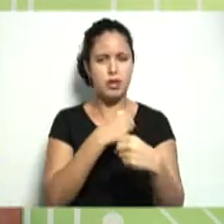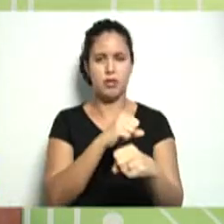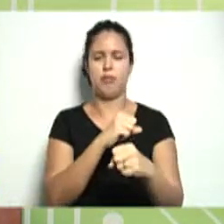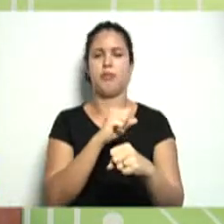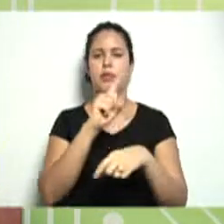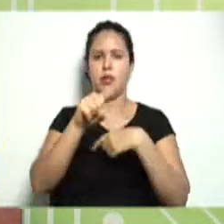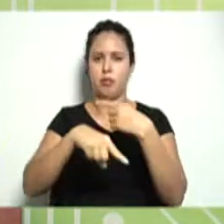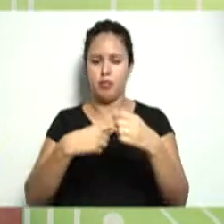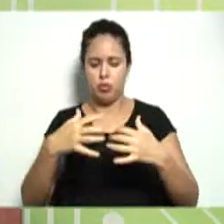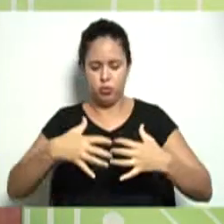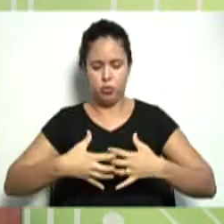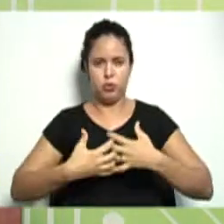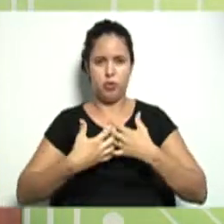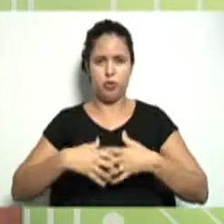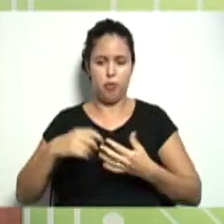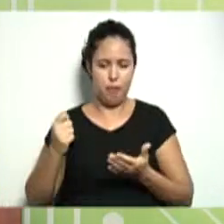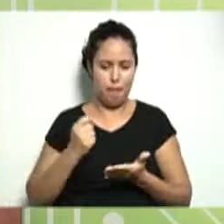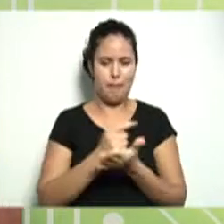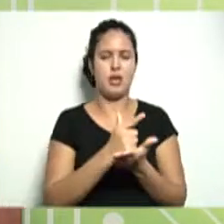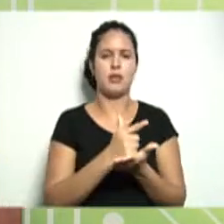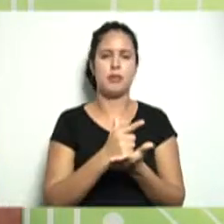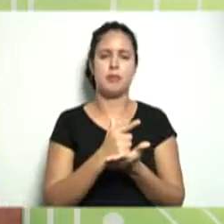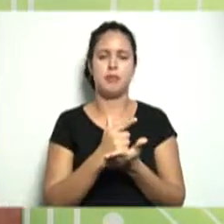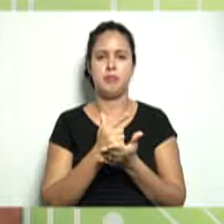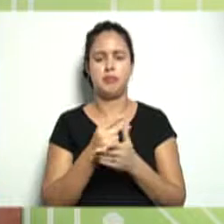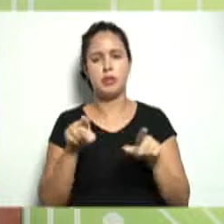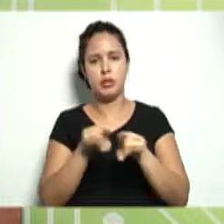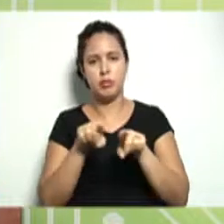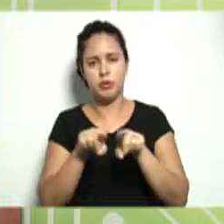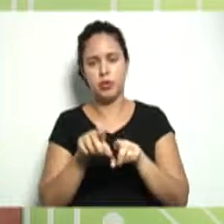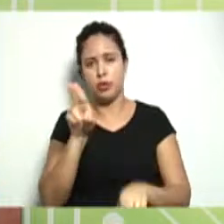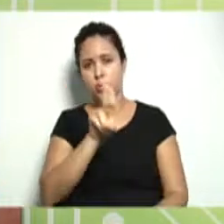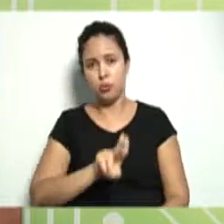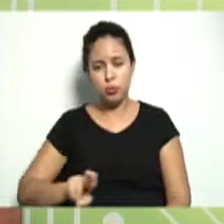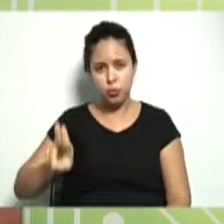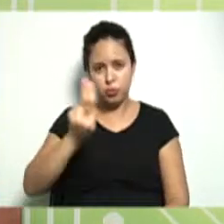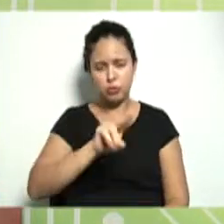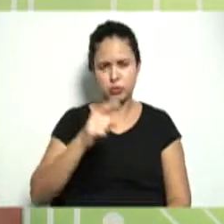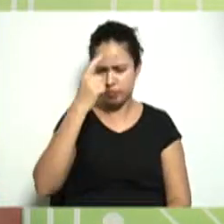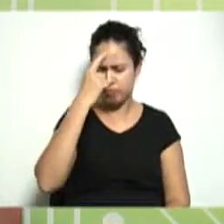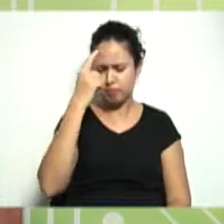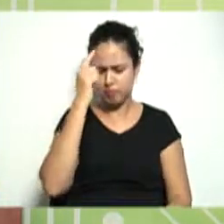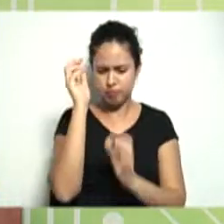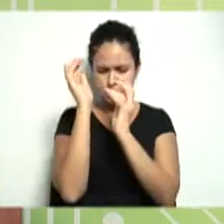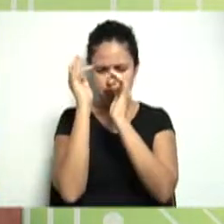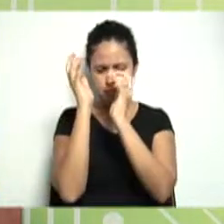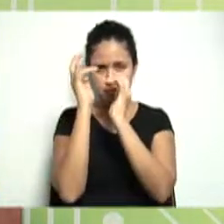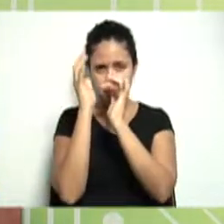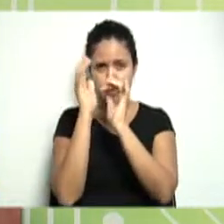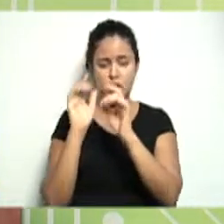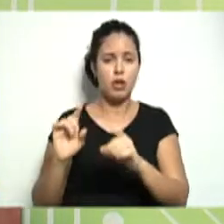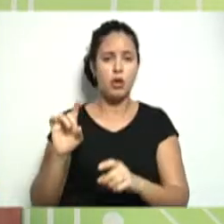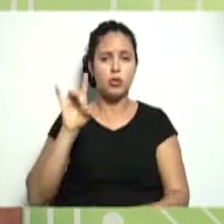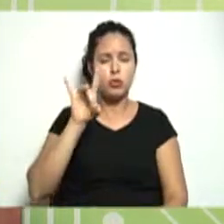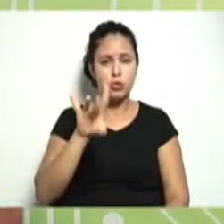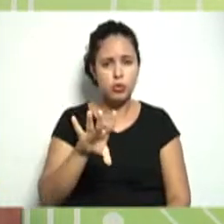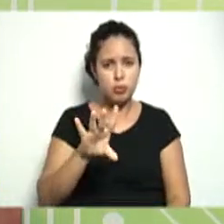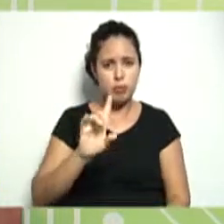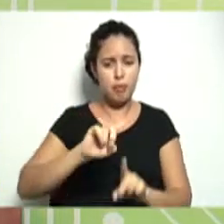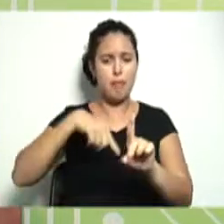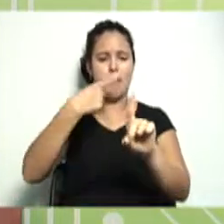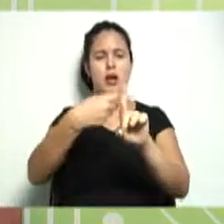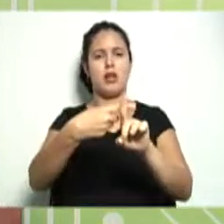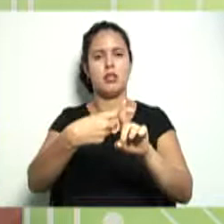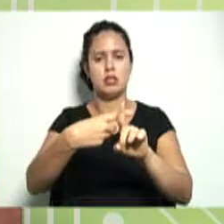aqui e utilizam também, claro, a sua capacidade intelectual, cognitiva, só que utilizam mais